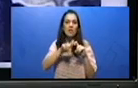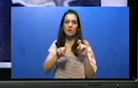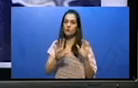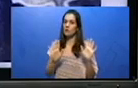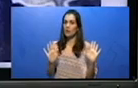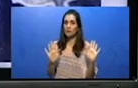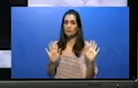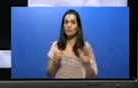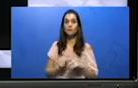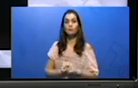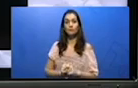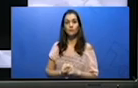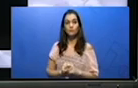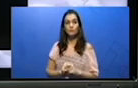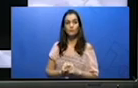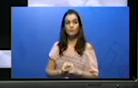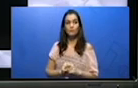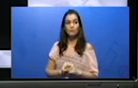sexo.